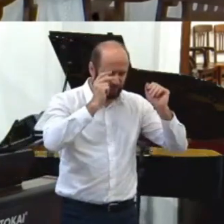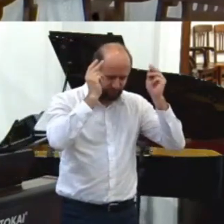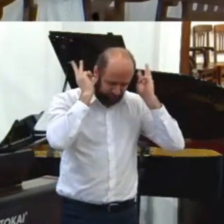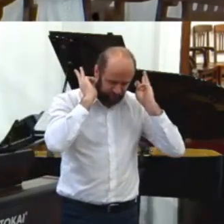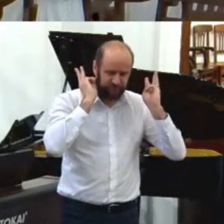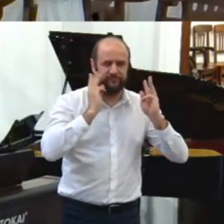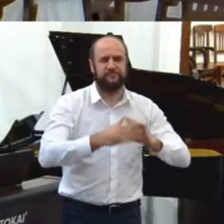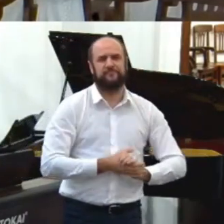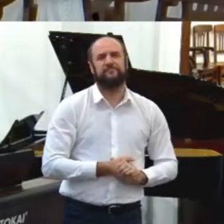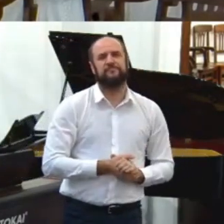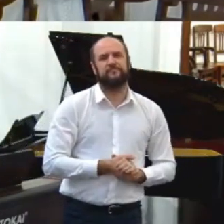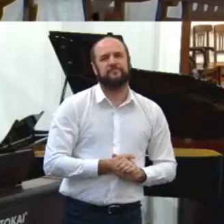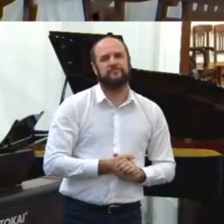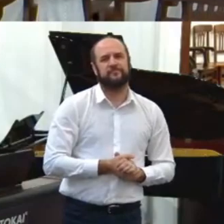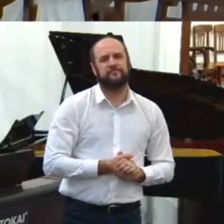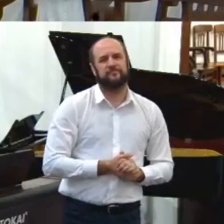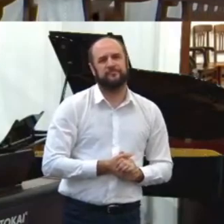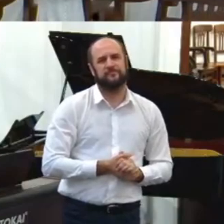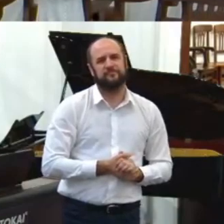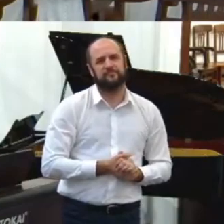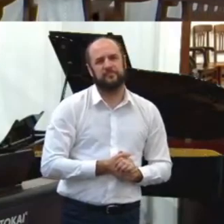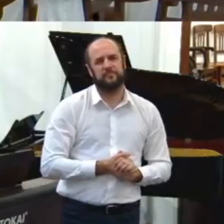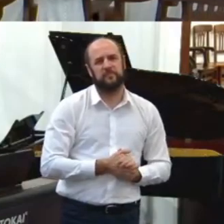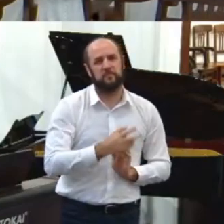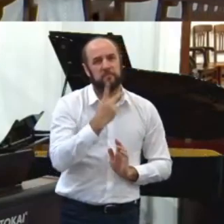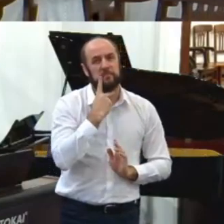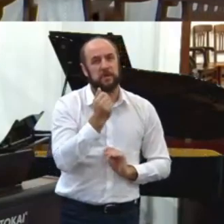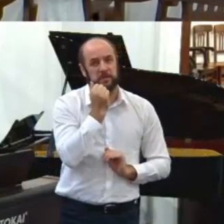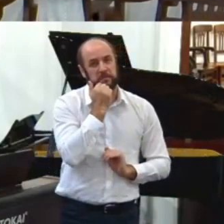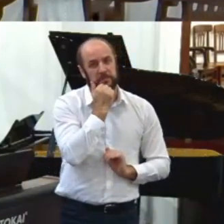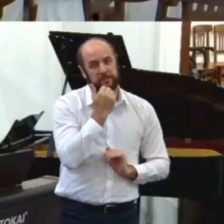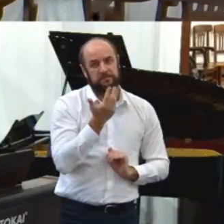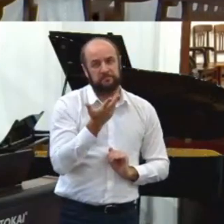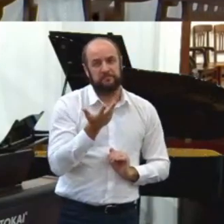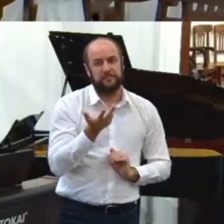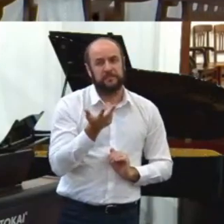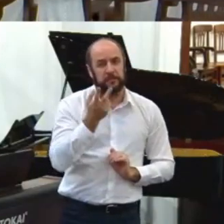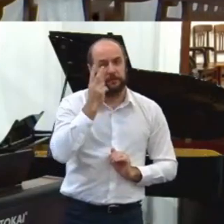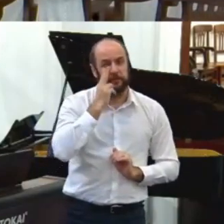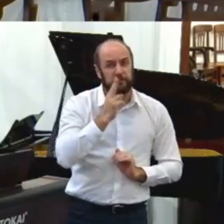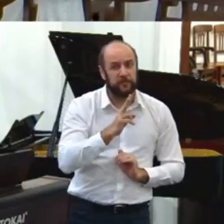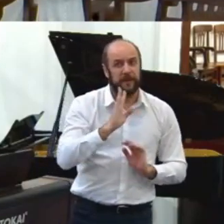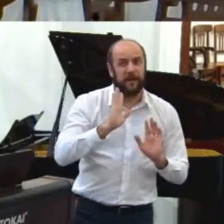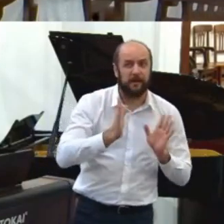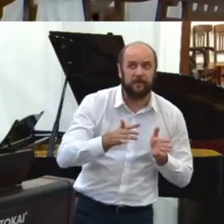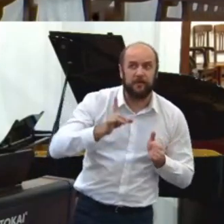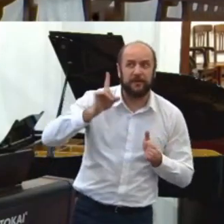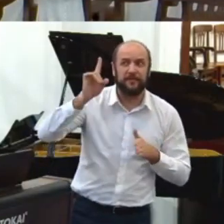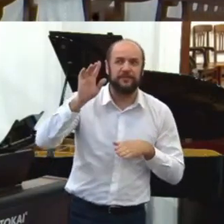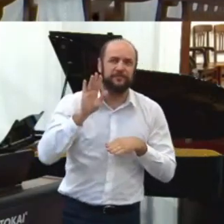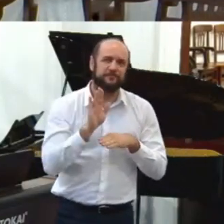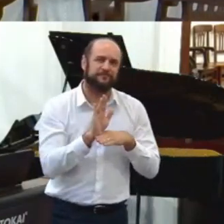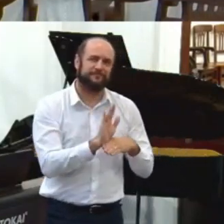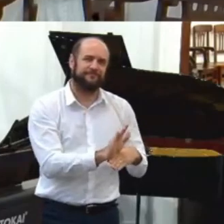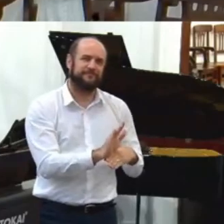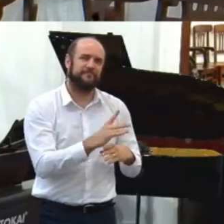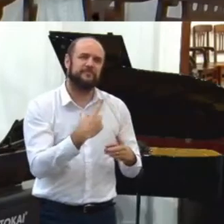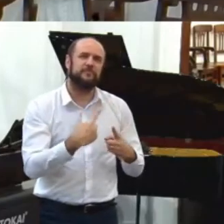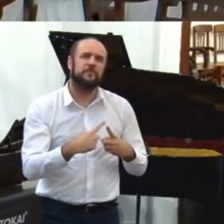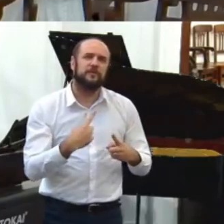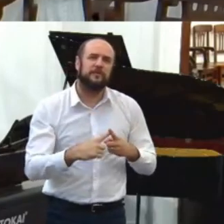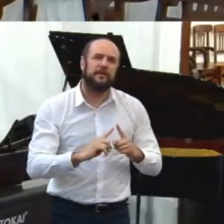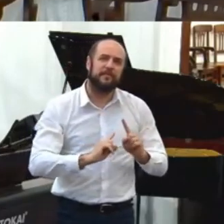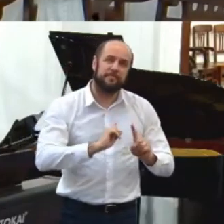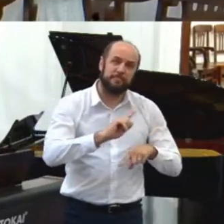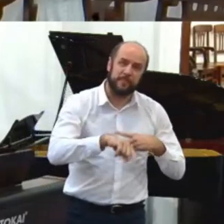têm Moisés. E aí nós começamos a ver o socorro de Deus. Porque